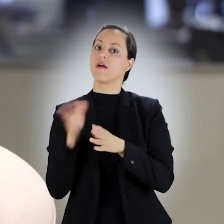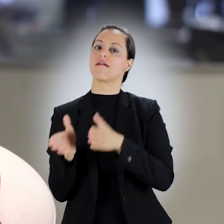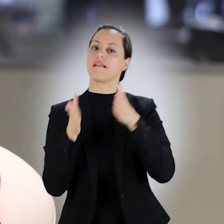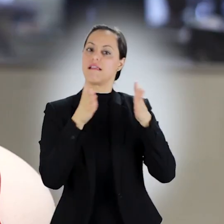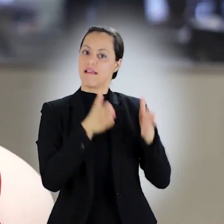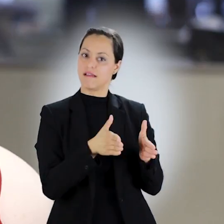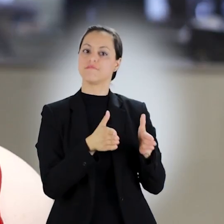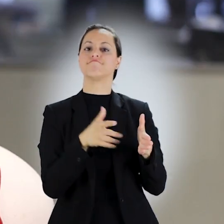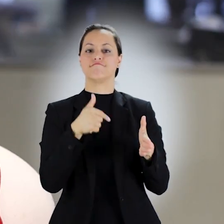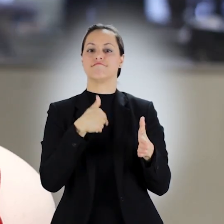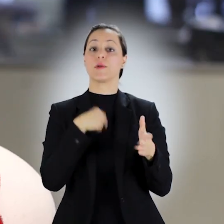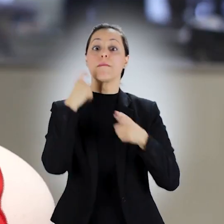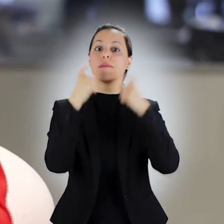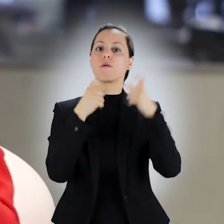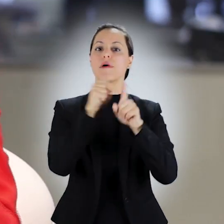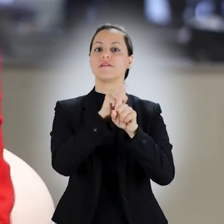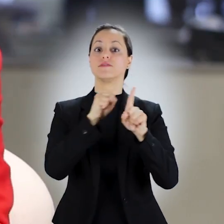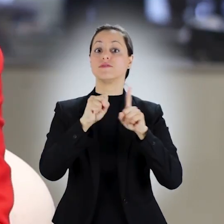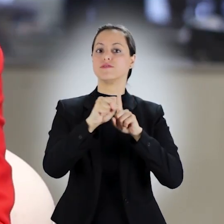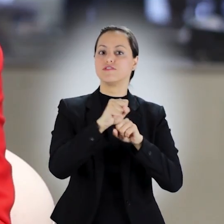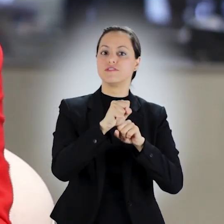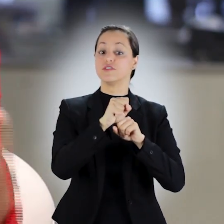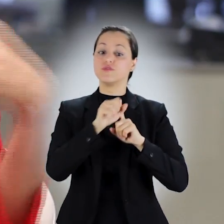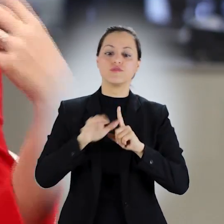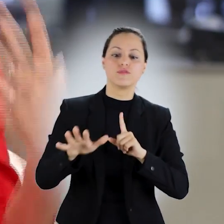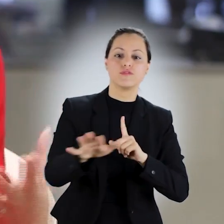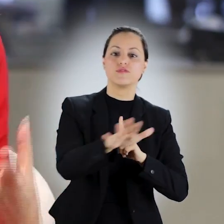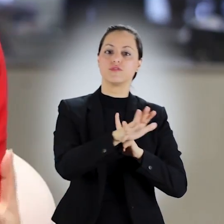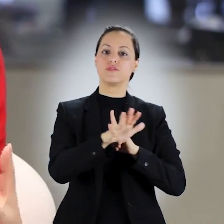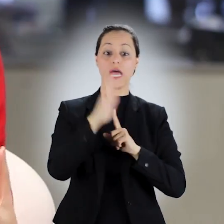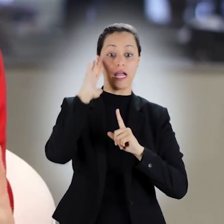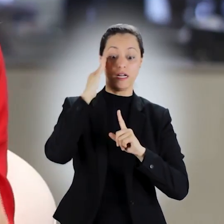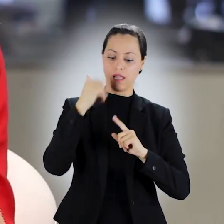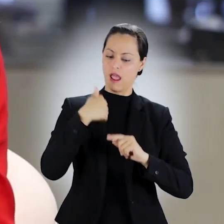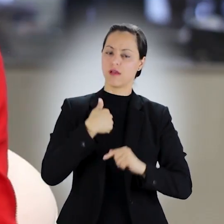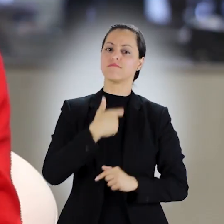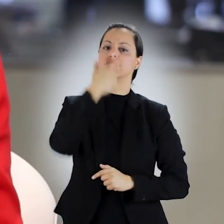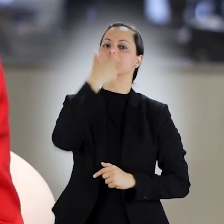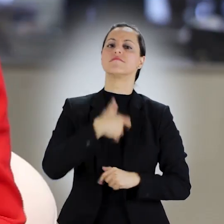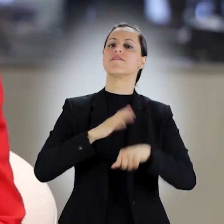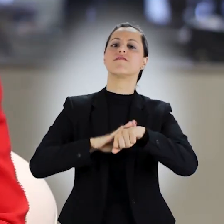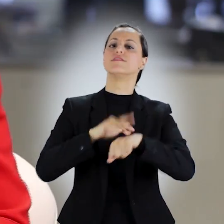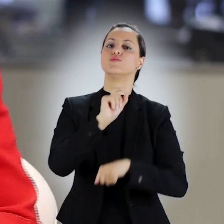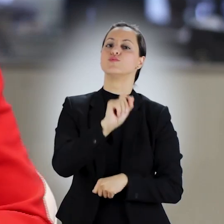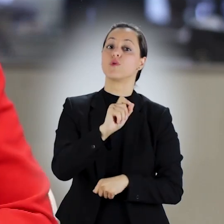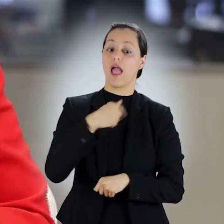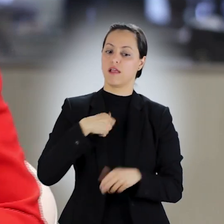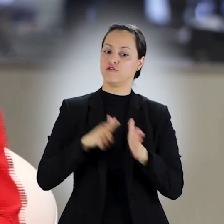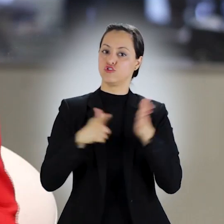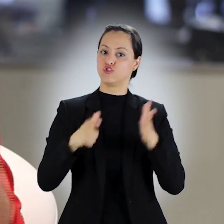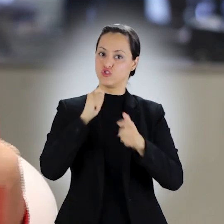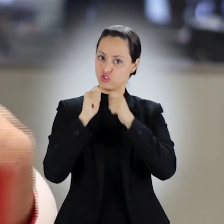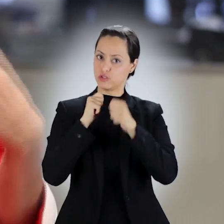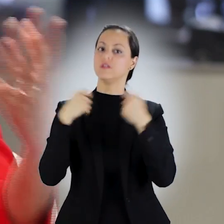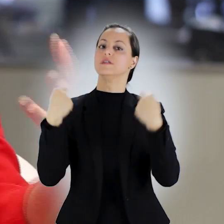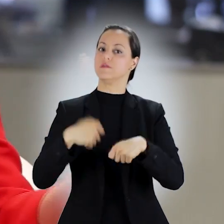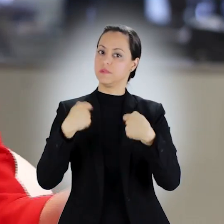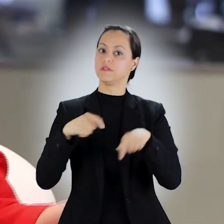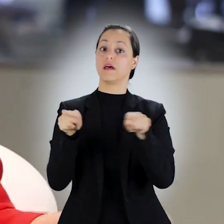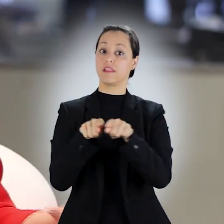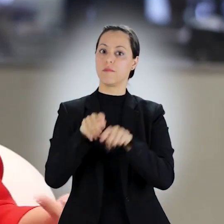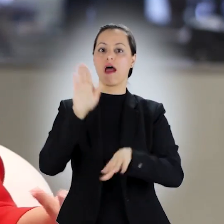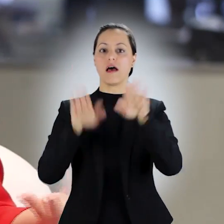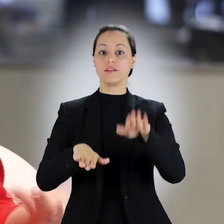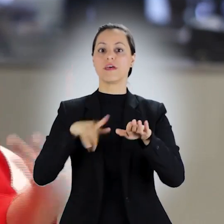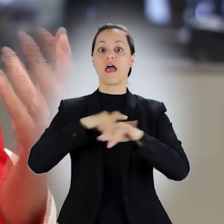lado de preocupação com a sociedade, de entender o meu lugar na sociedade. Então, como jornalista, eu sei que eu tenho que